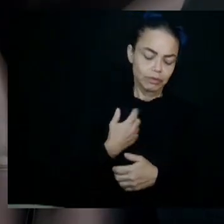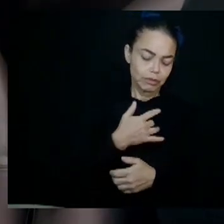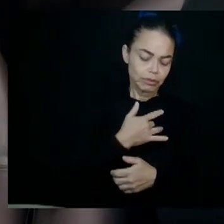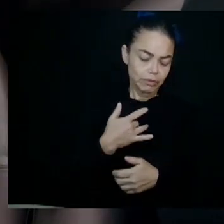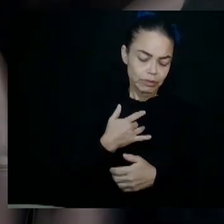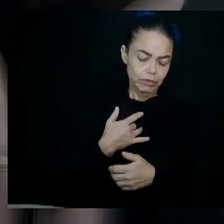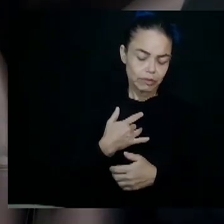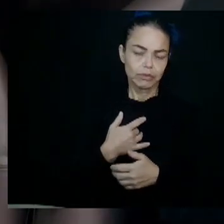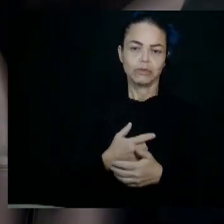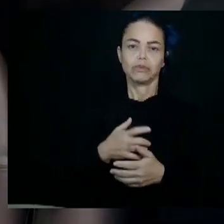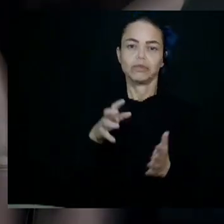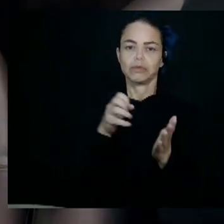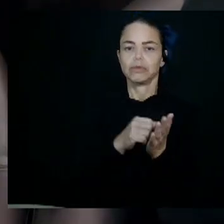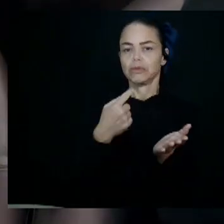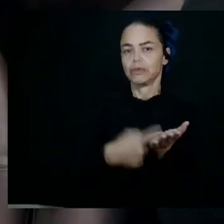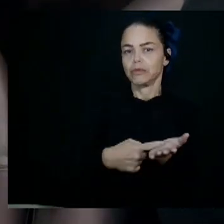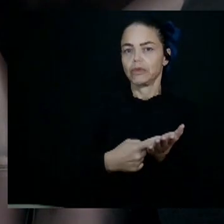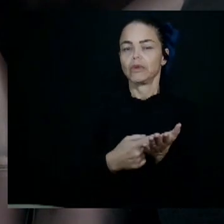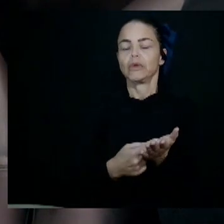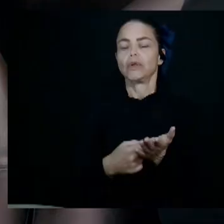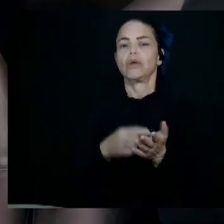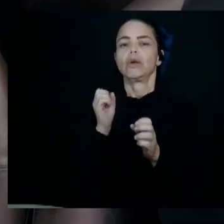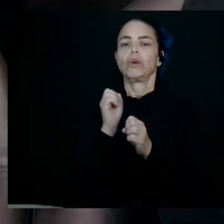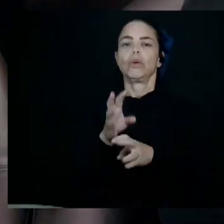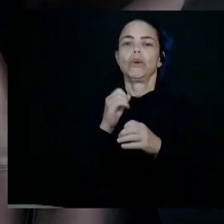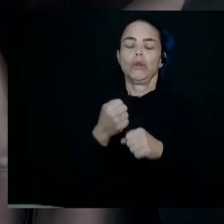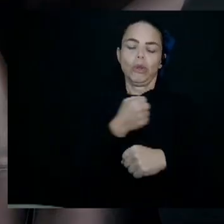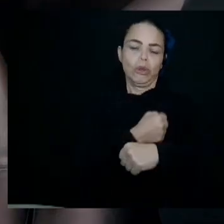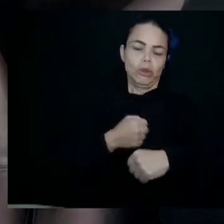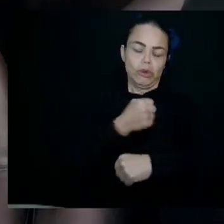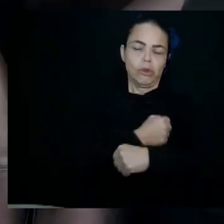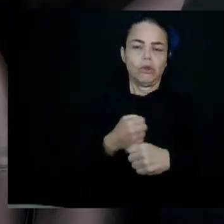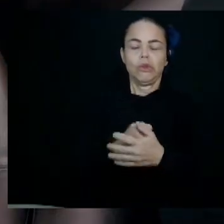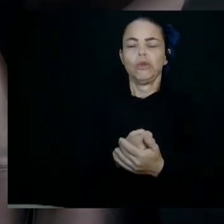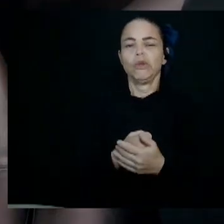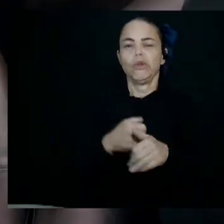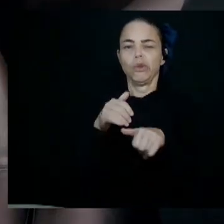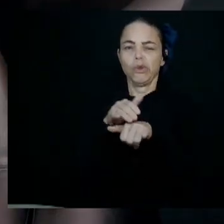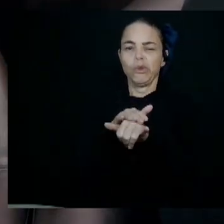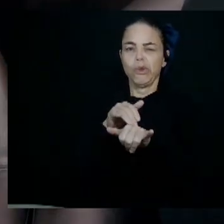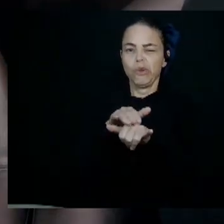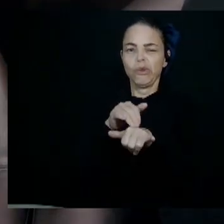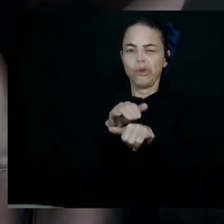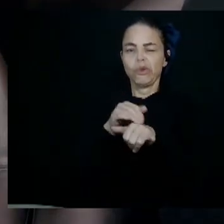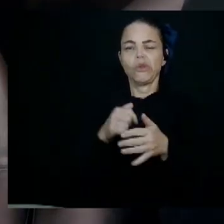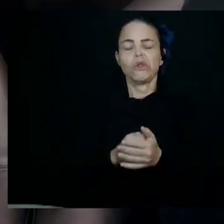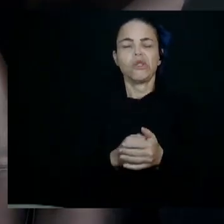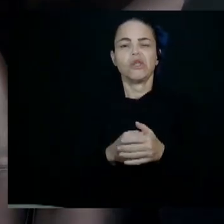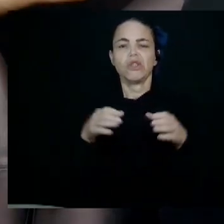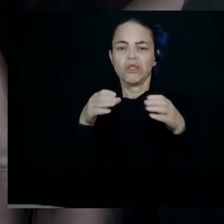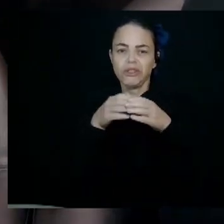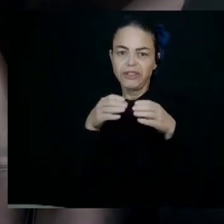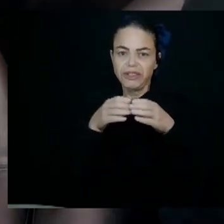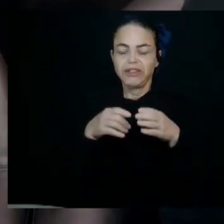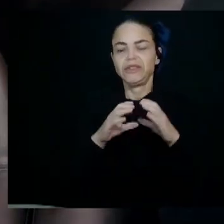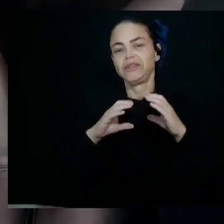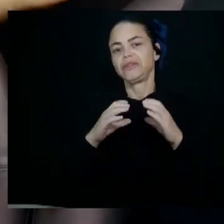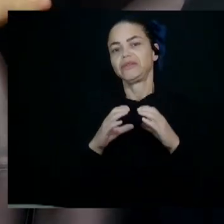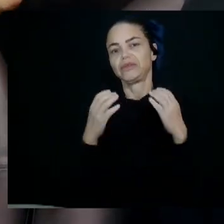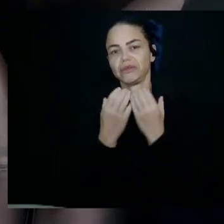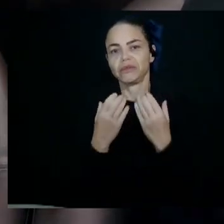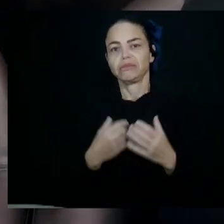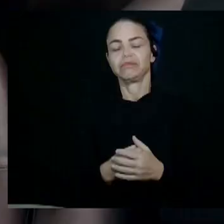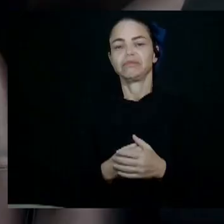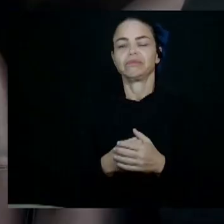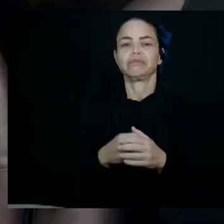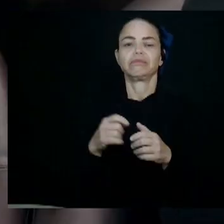agendado, combinado, a gente vai começar aulas de culinária lá. E espero eu que da nossa pequena comunidade ali isso se estenda para a cidade,